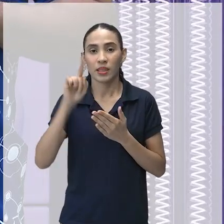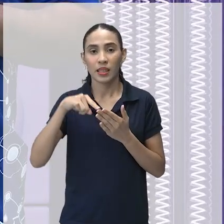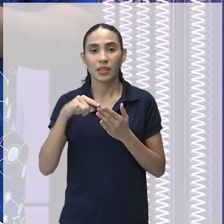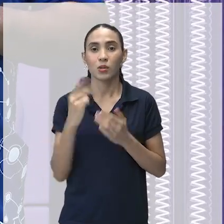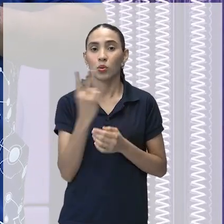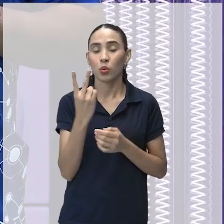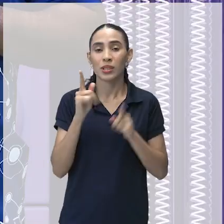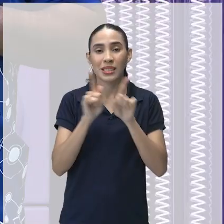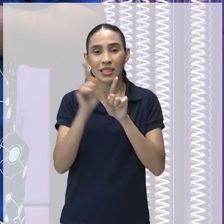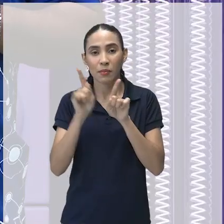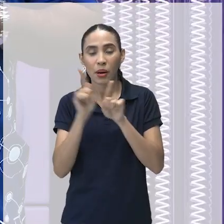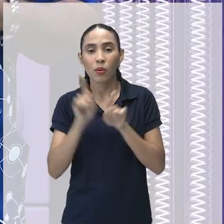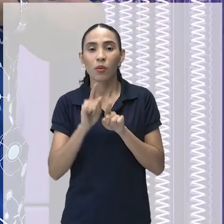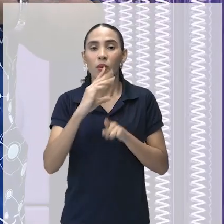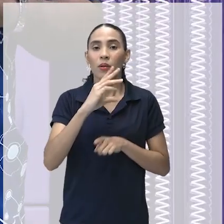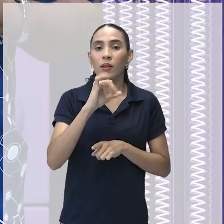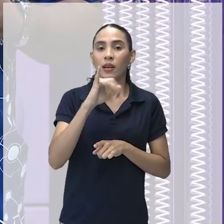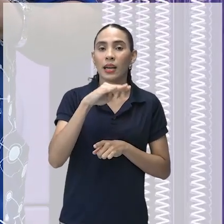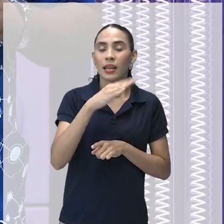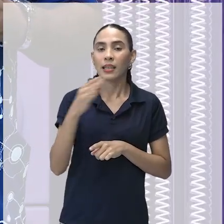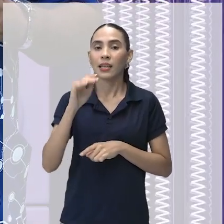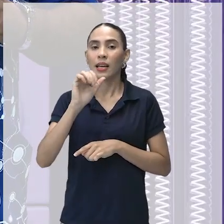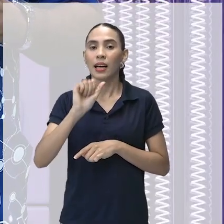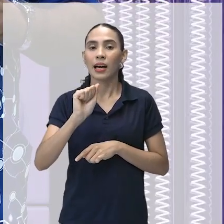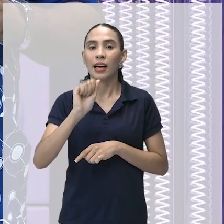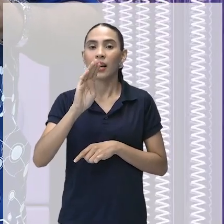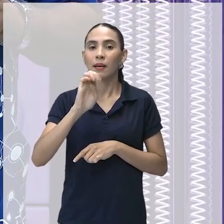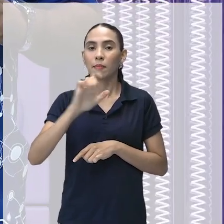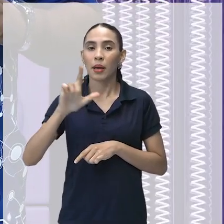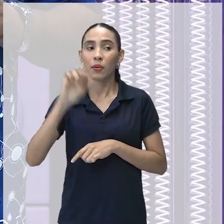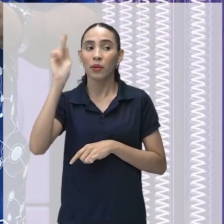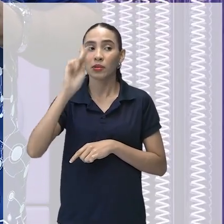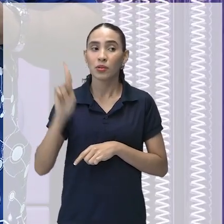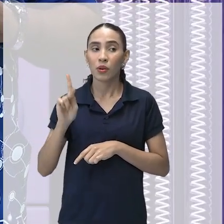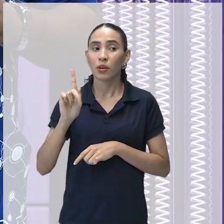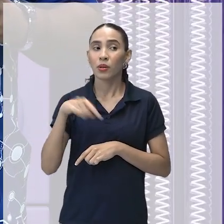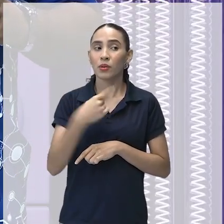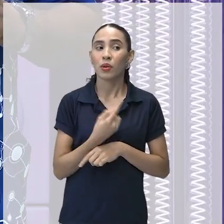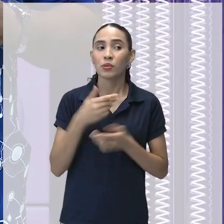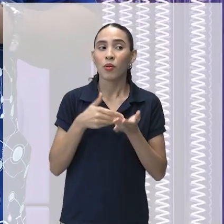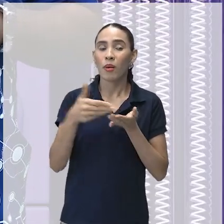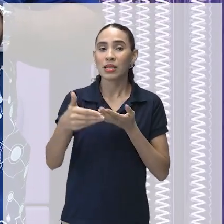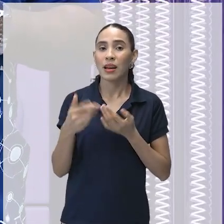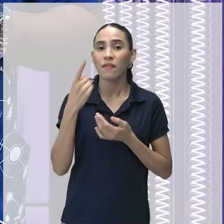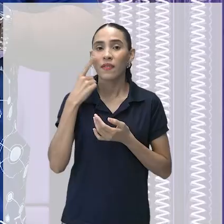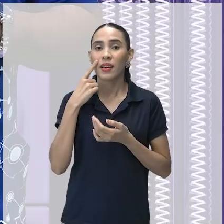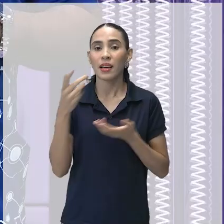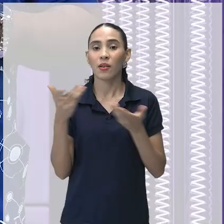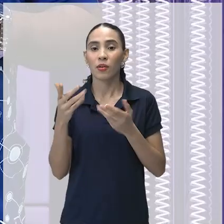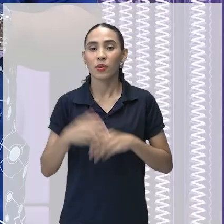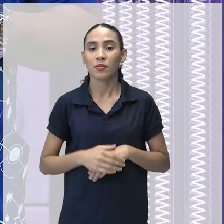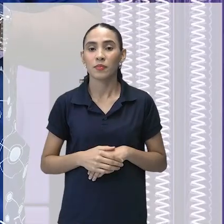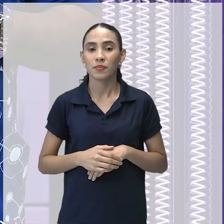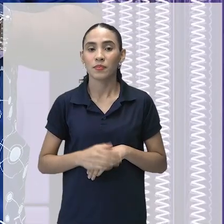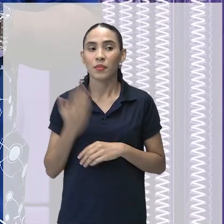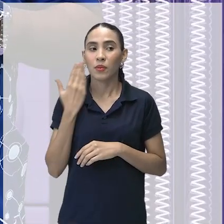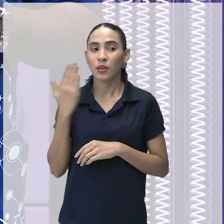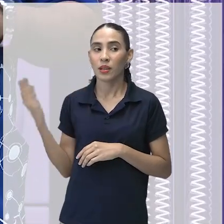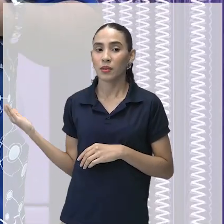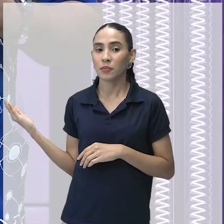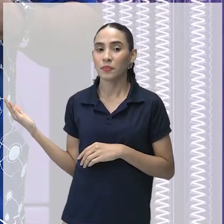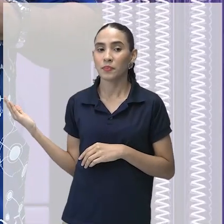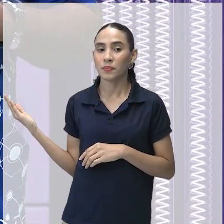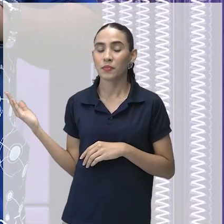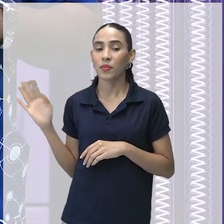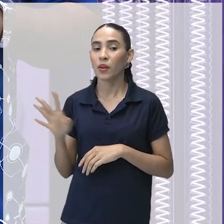dos 2 irmãos Caim e Abel. Essa história, vamos começar a ver aqui ao nosso lado.